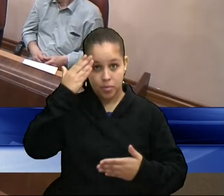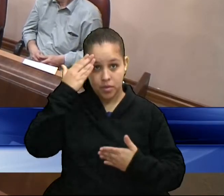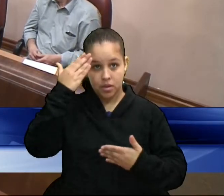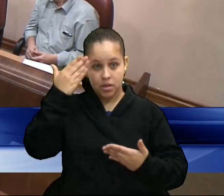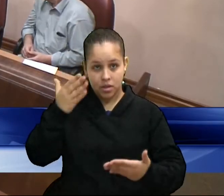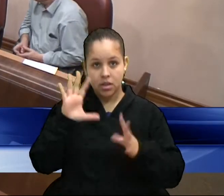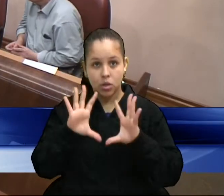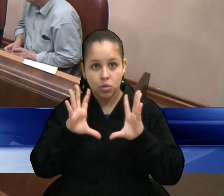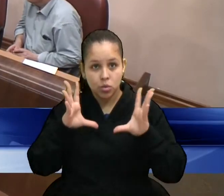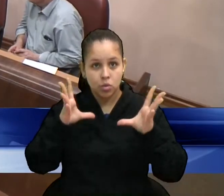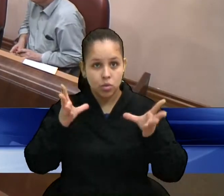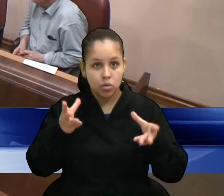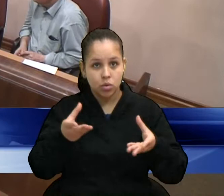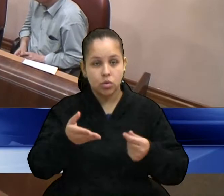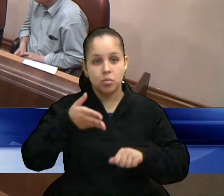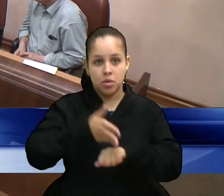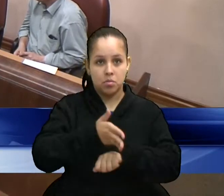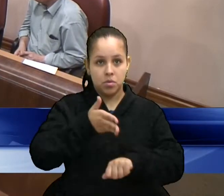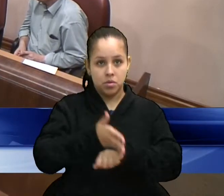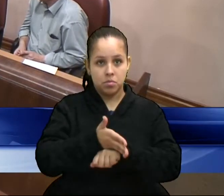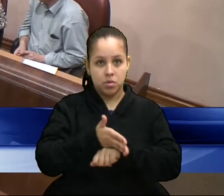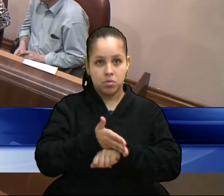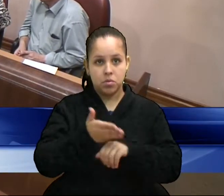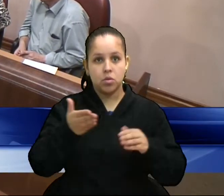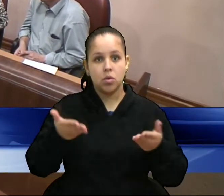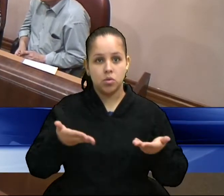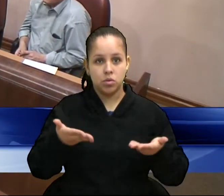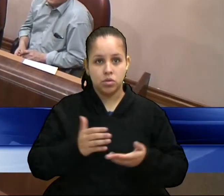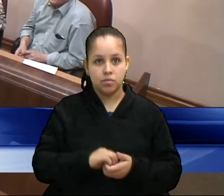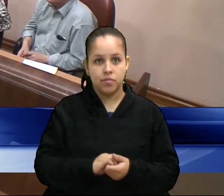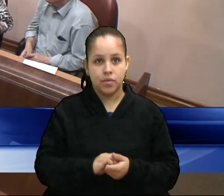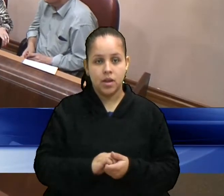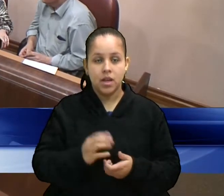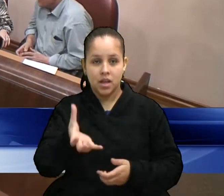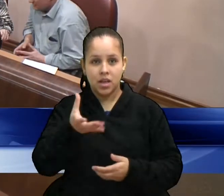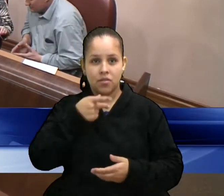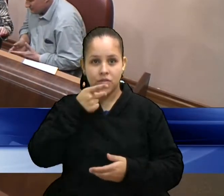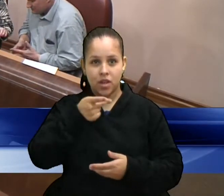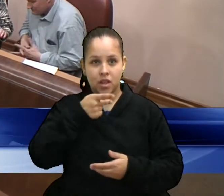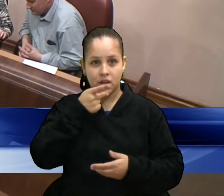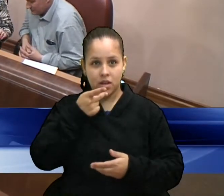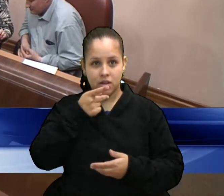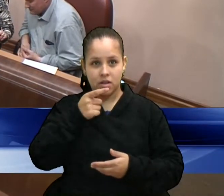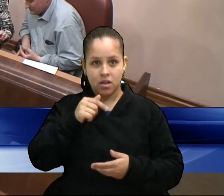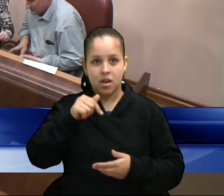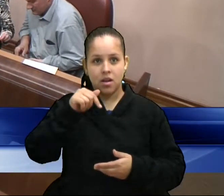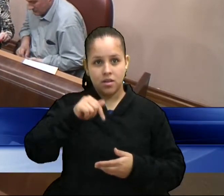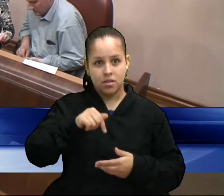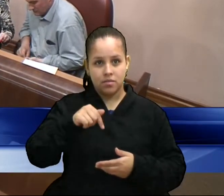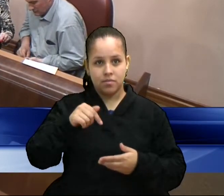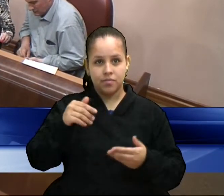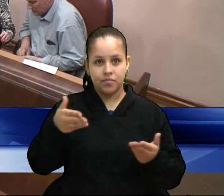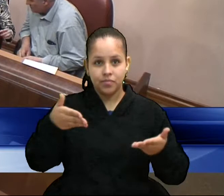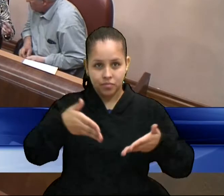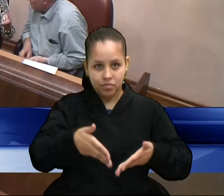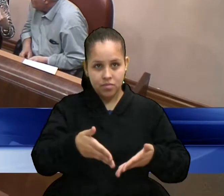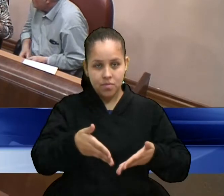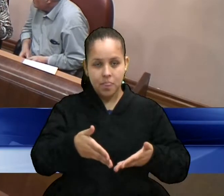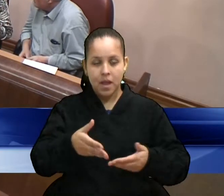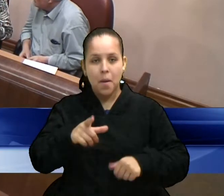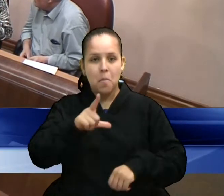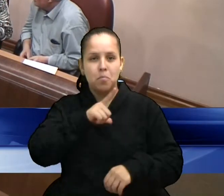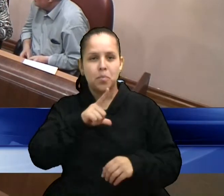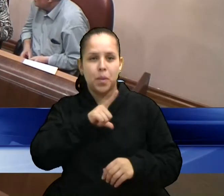Obrigado a todos aí pela participação que tiveram aí. Quero dizer que a comissão, a partir de agora, vamos ter ainda muito trabalho